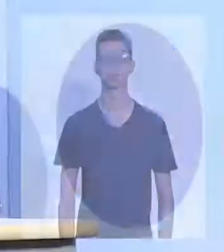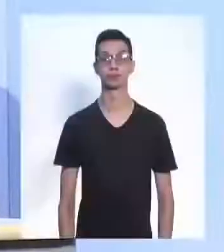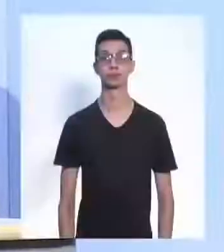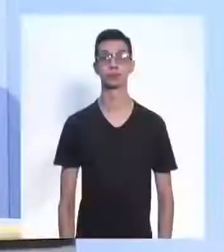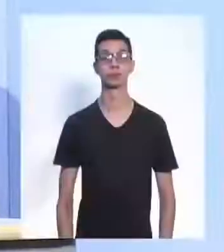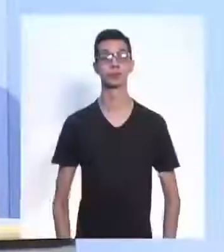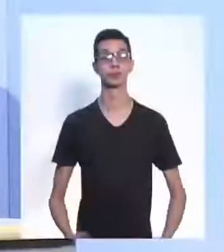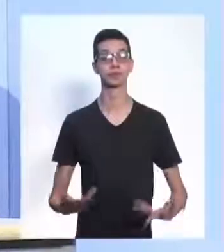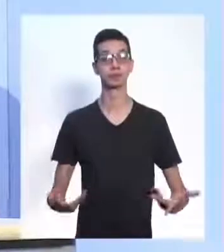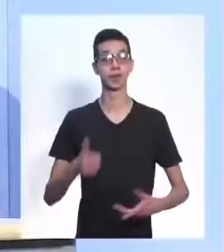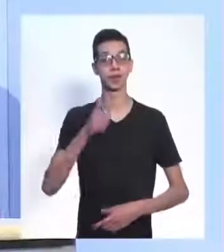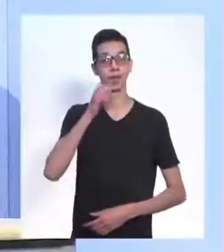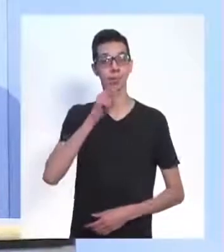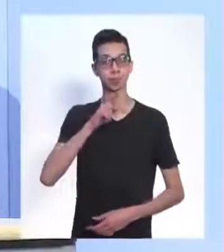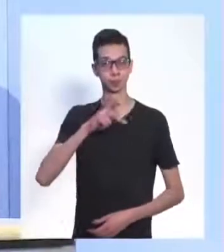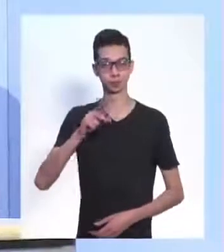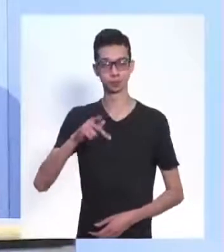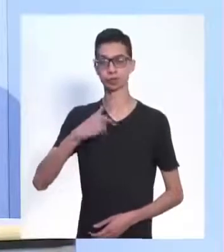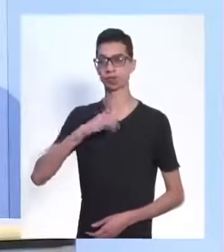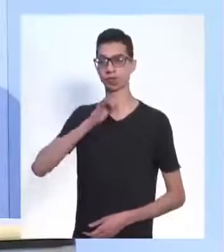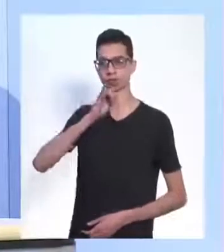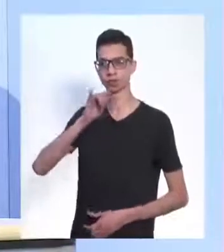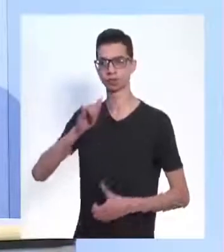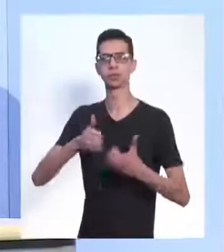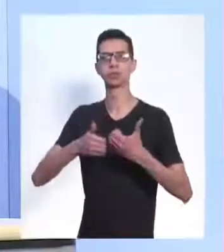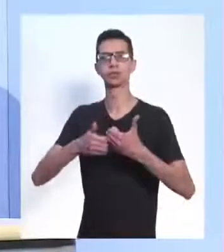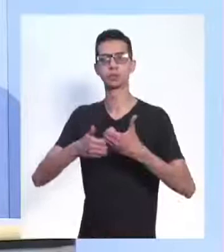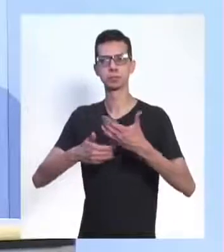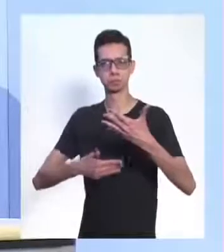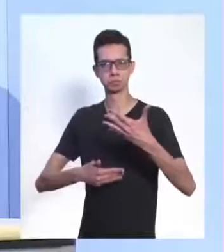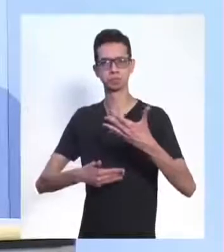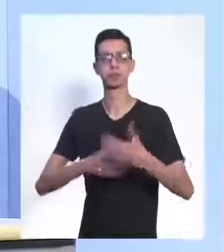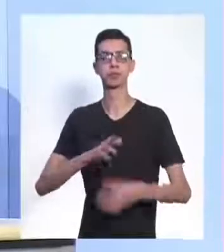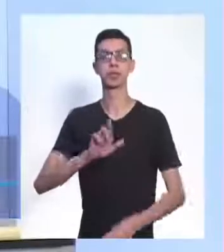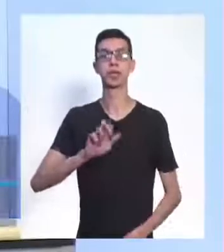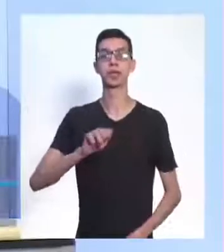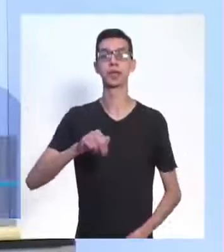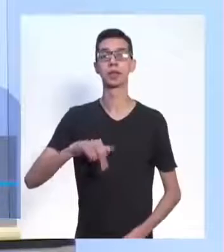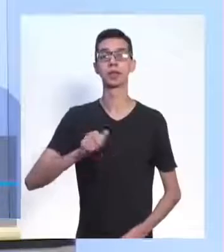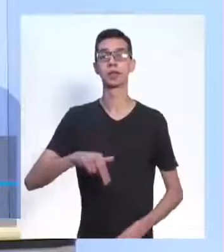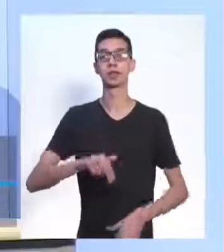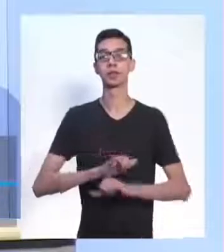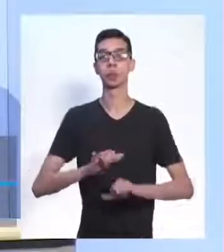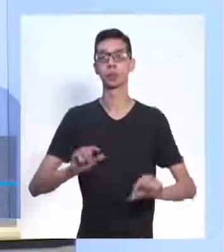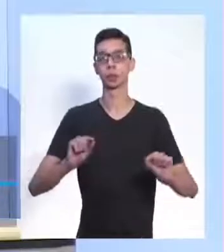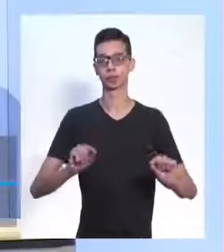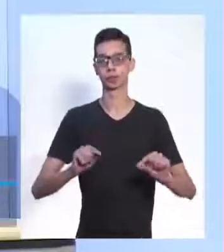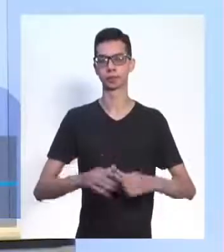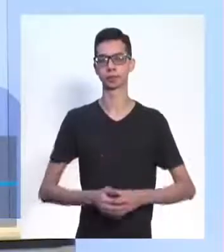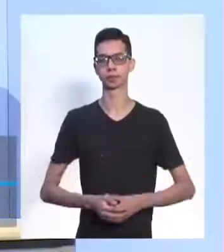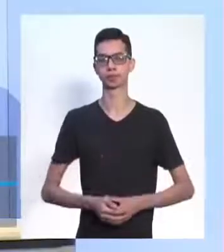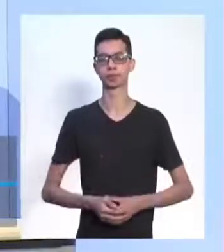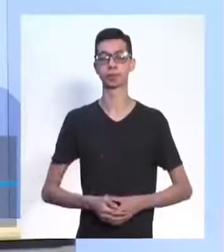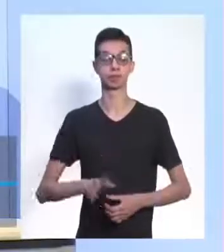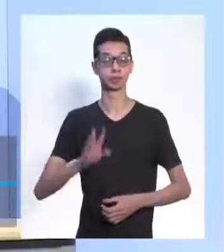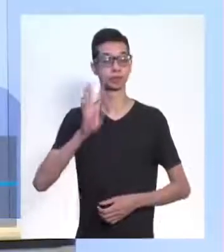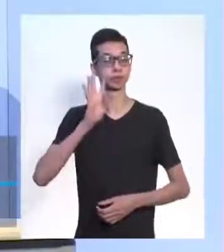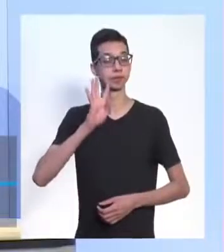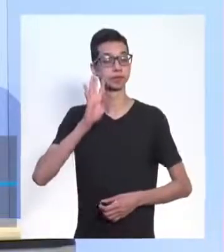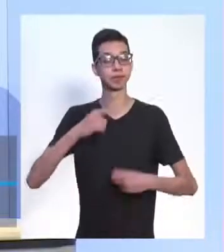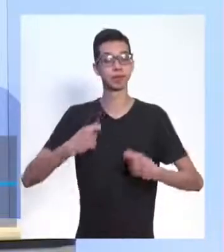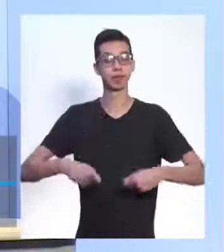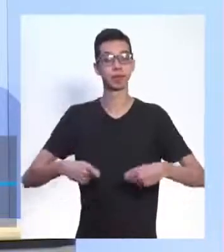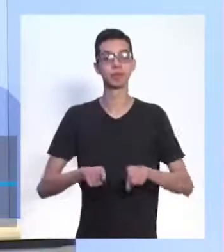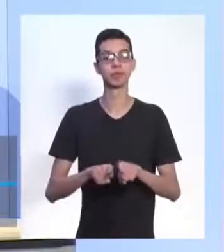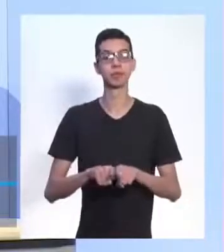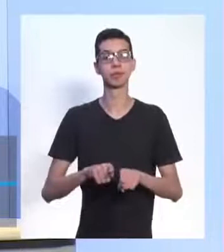Olha só, professora Fernanda, bastante interação. Tá? O Renan citou aqui, para que fique legal e dê